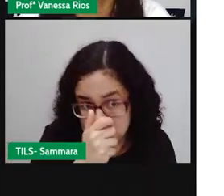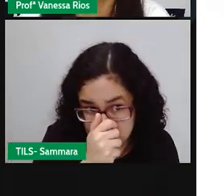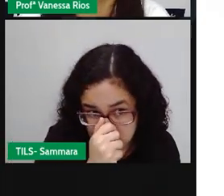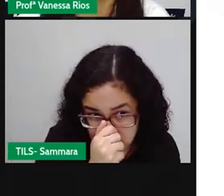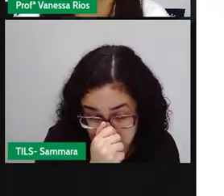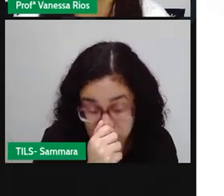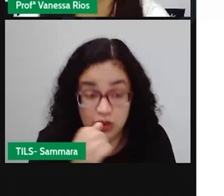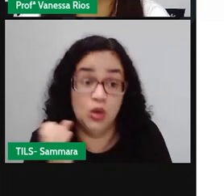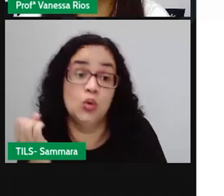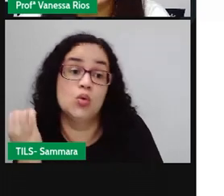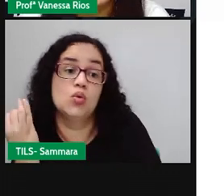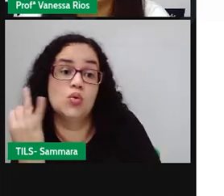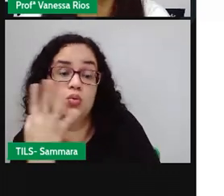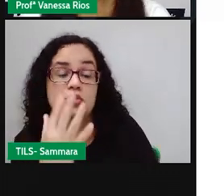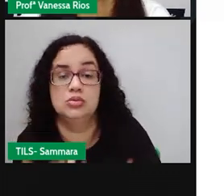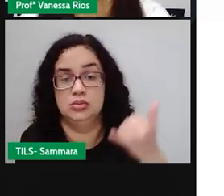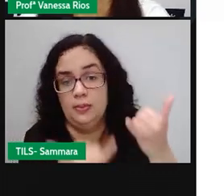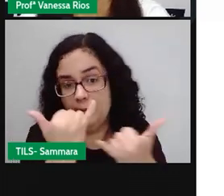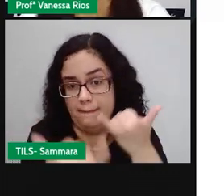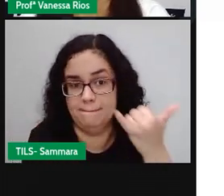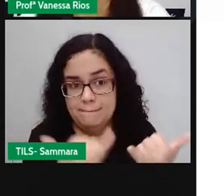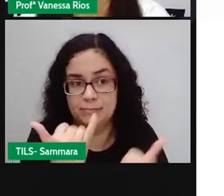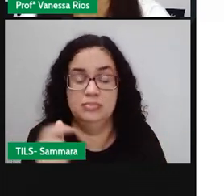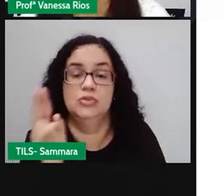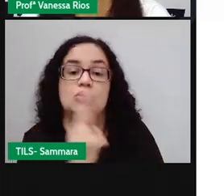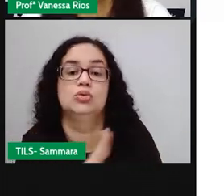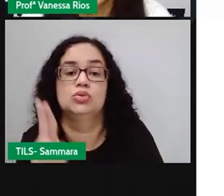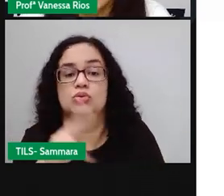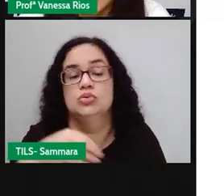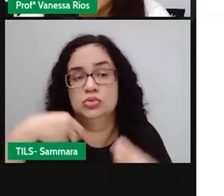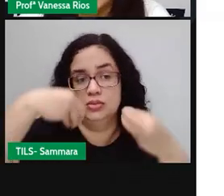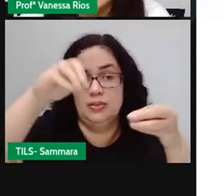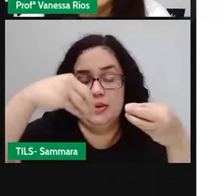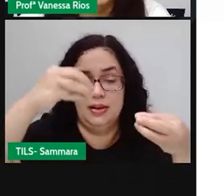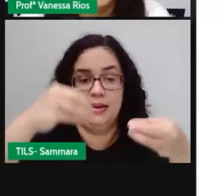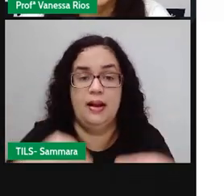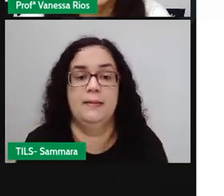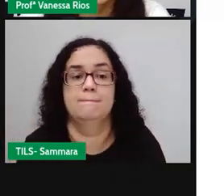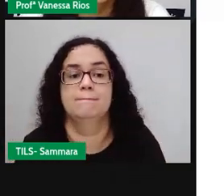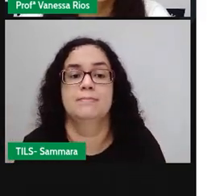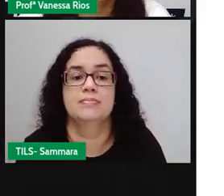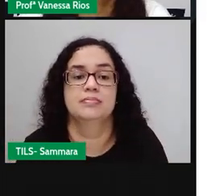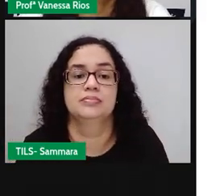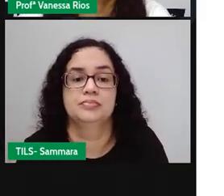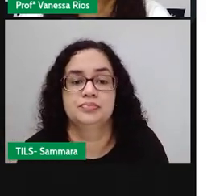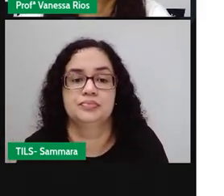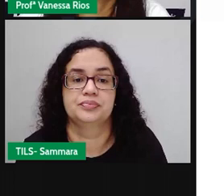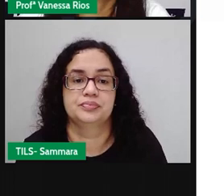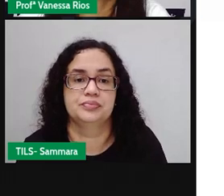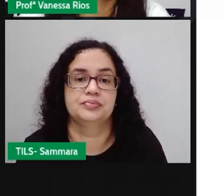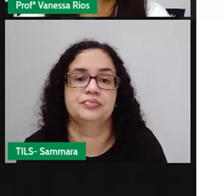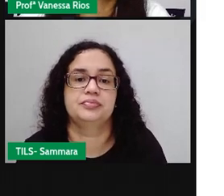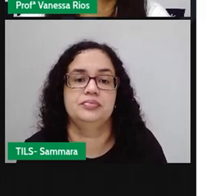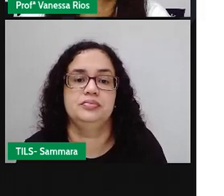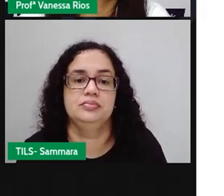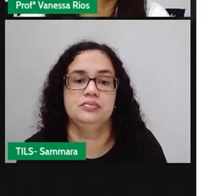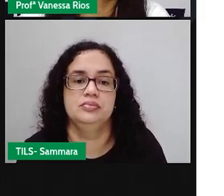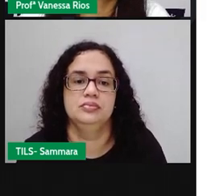a quantidade de brinquedos que utilizam o plástico como material principal.